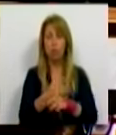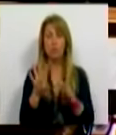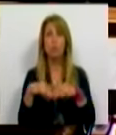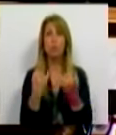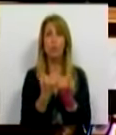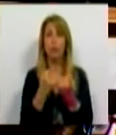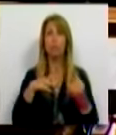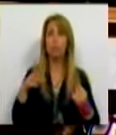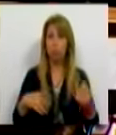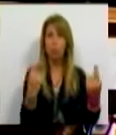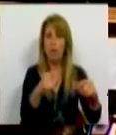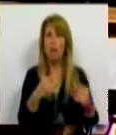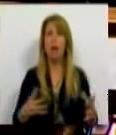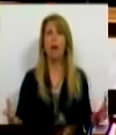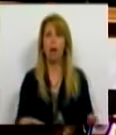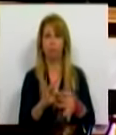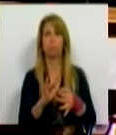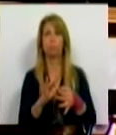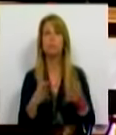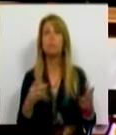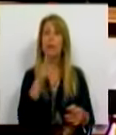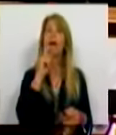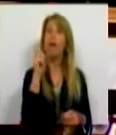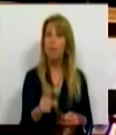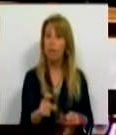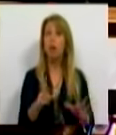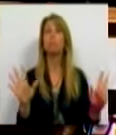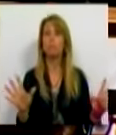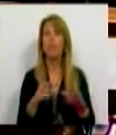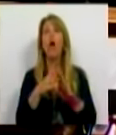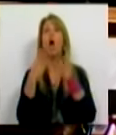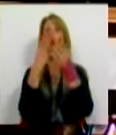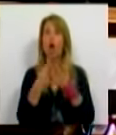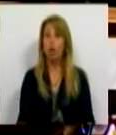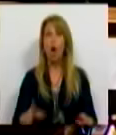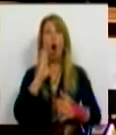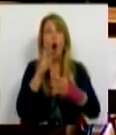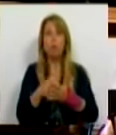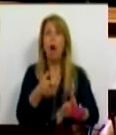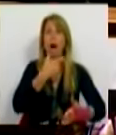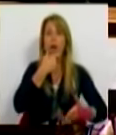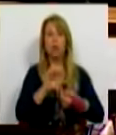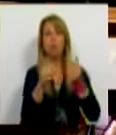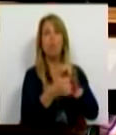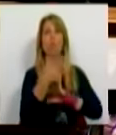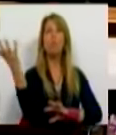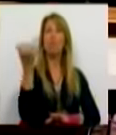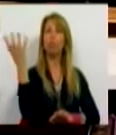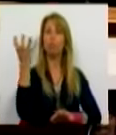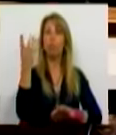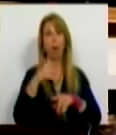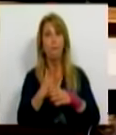e avisa que só ultrapassaremos esse obstáculo com uma mudança de cultura, que só ocorrerá a médio e longo